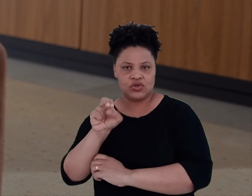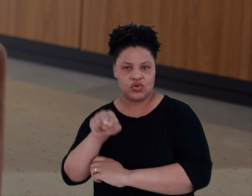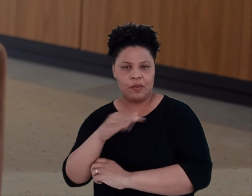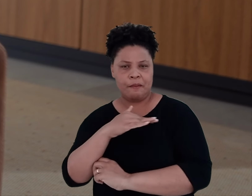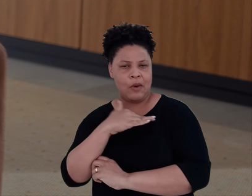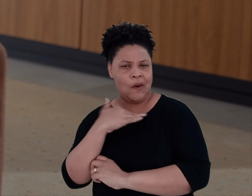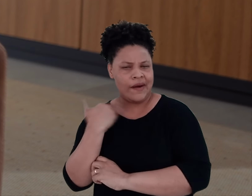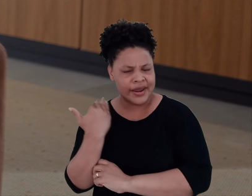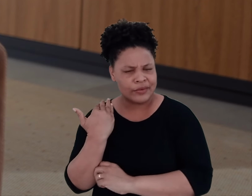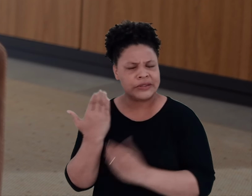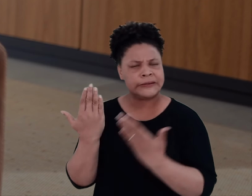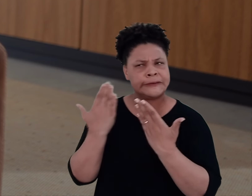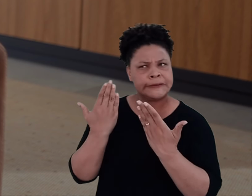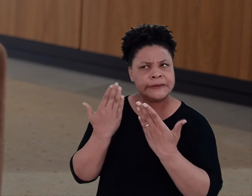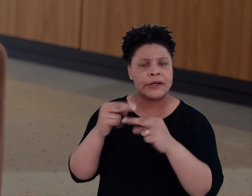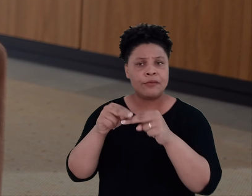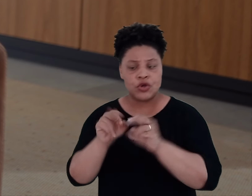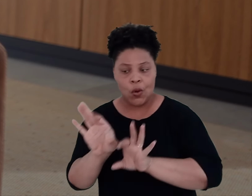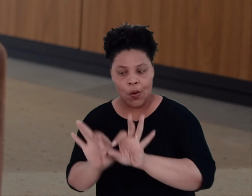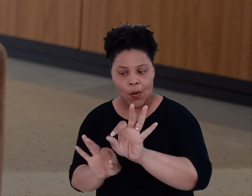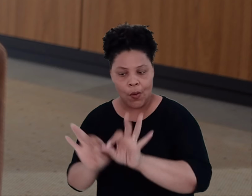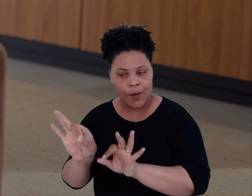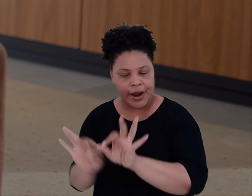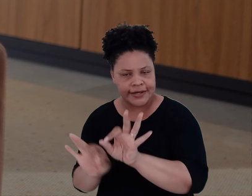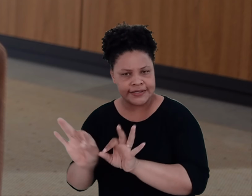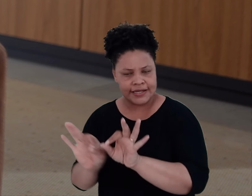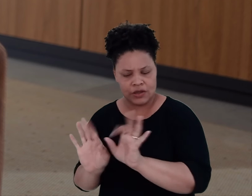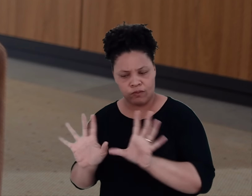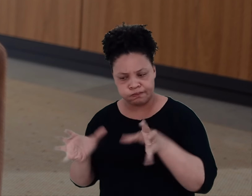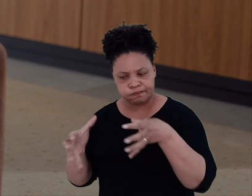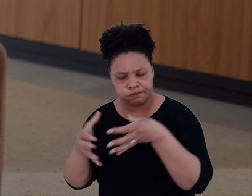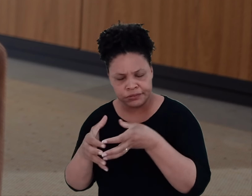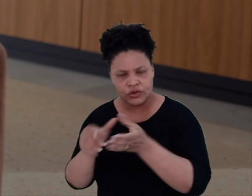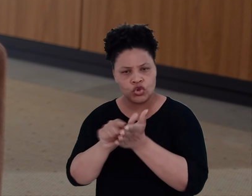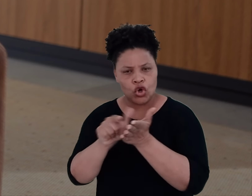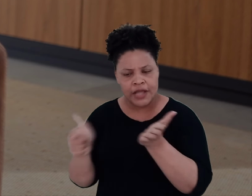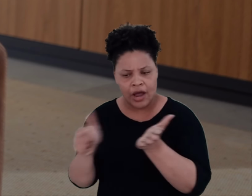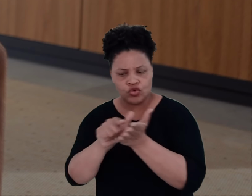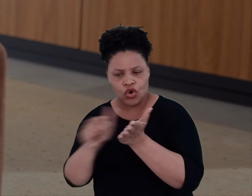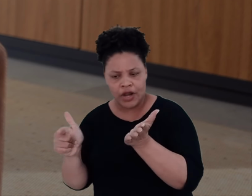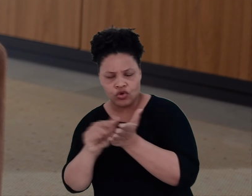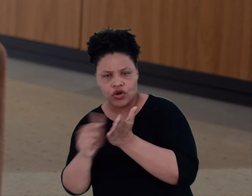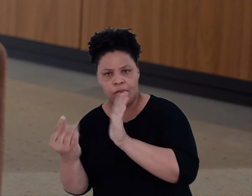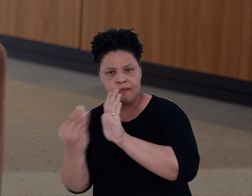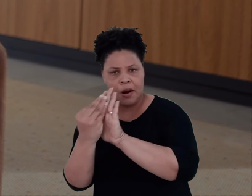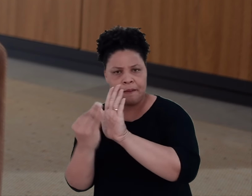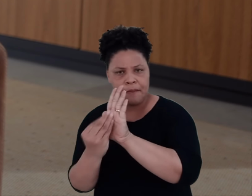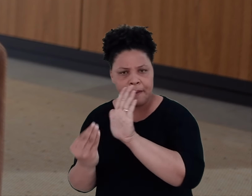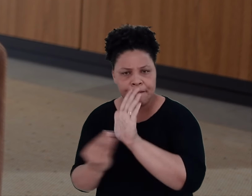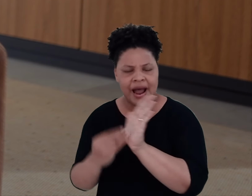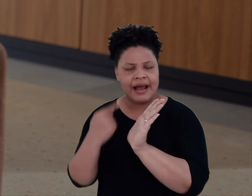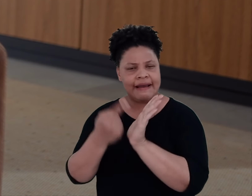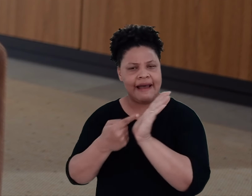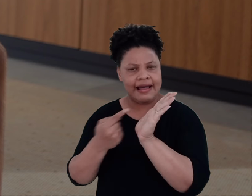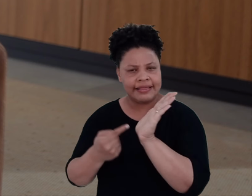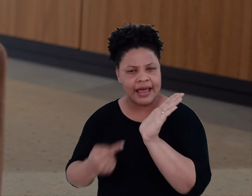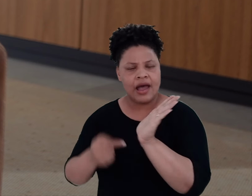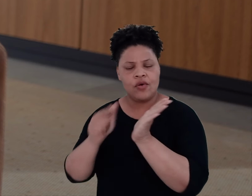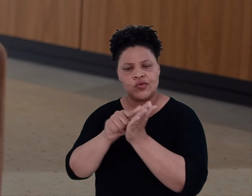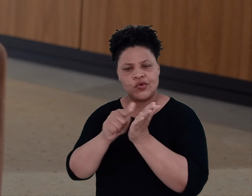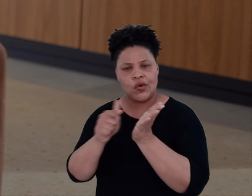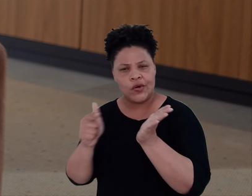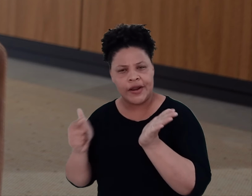Unificado. A Organização do Povo Negro desencadeou na criação de várias publicações, como Cadernos Negros, Jor Negro,